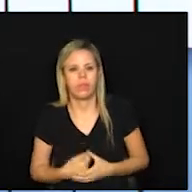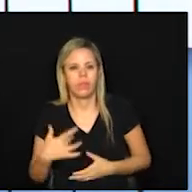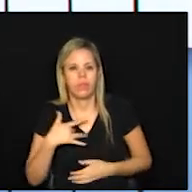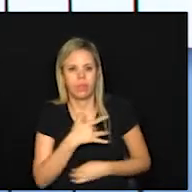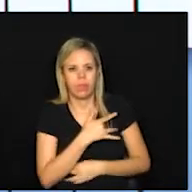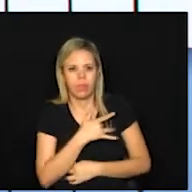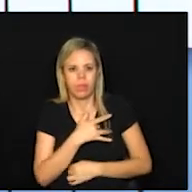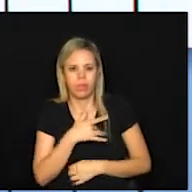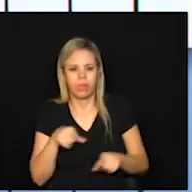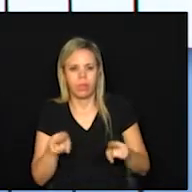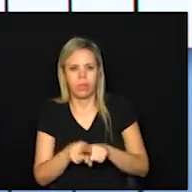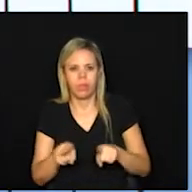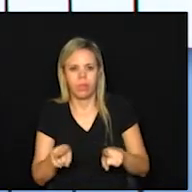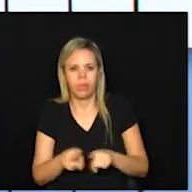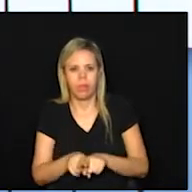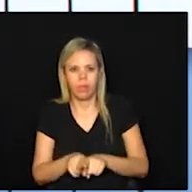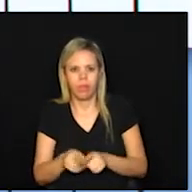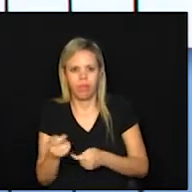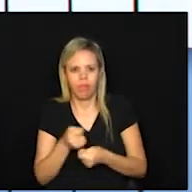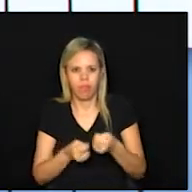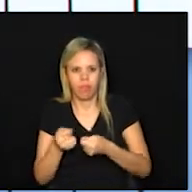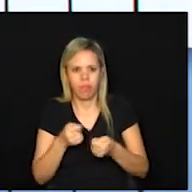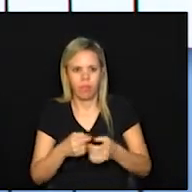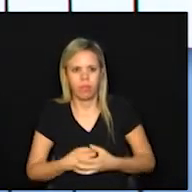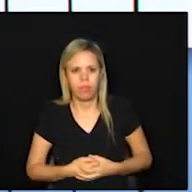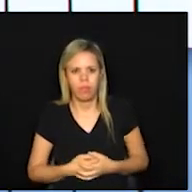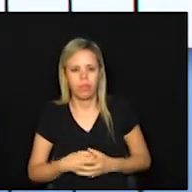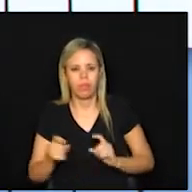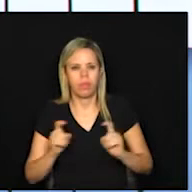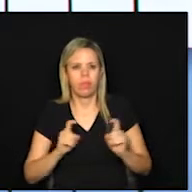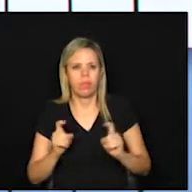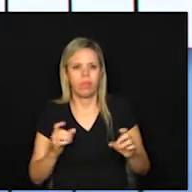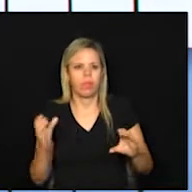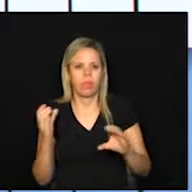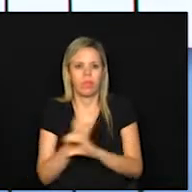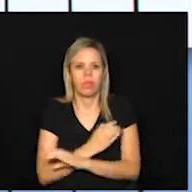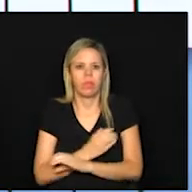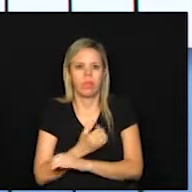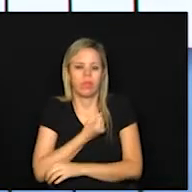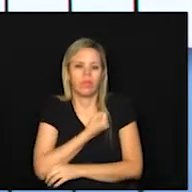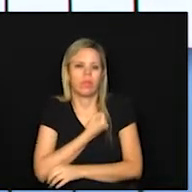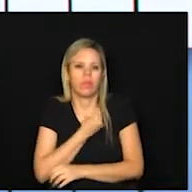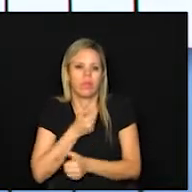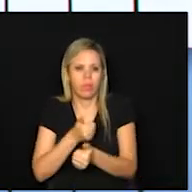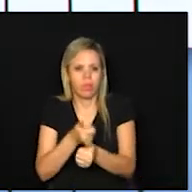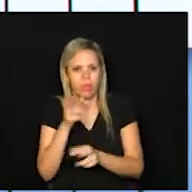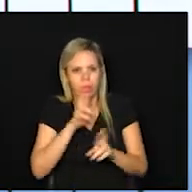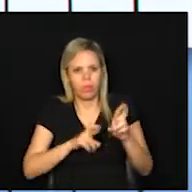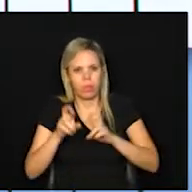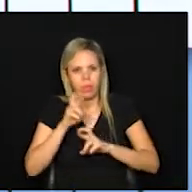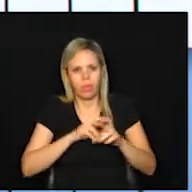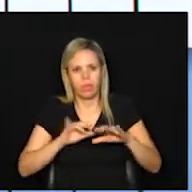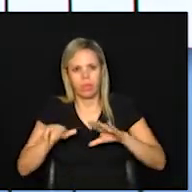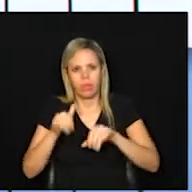saúde e também na economia. E a reunião completa com os números você pode conferir